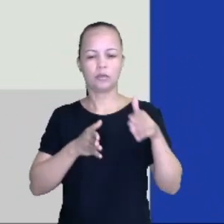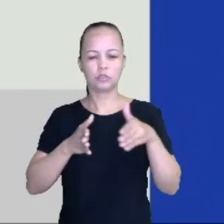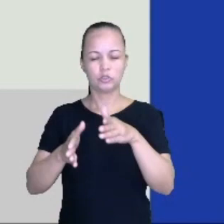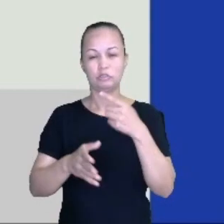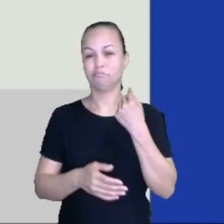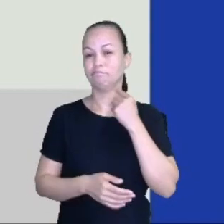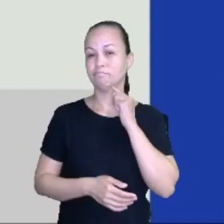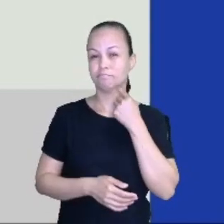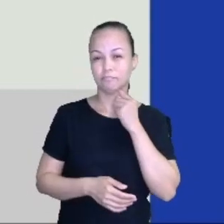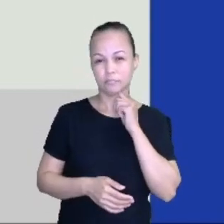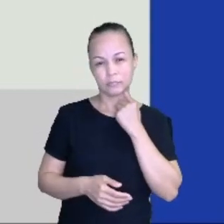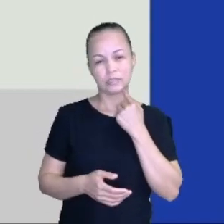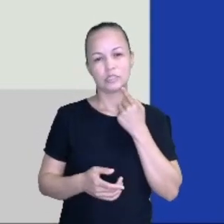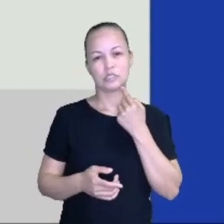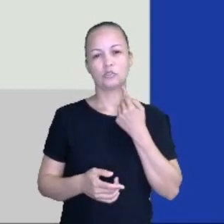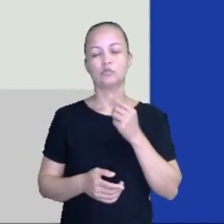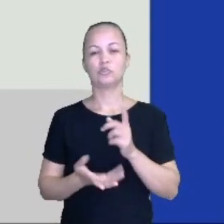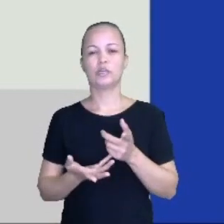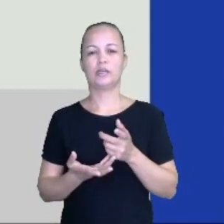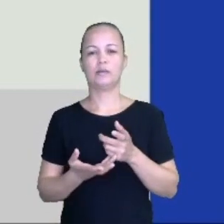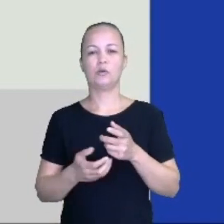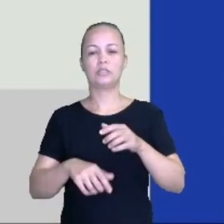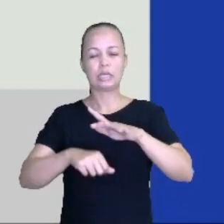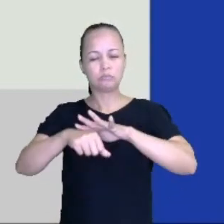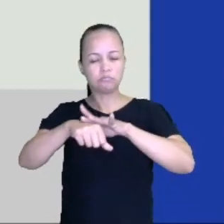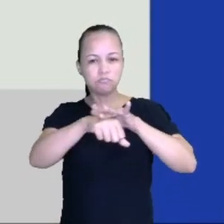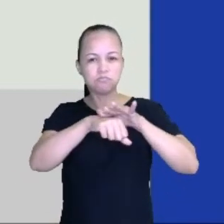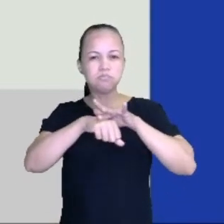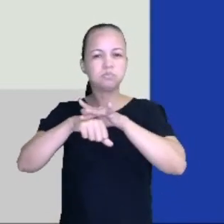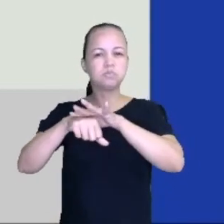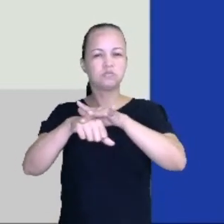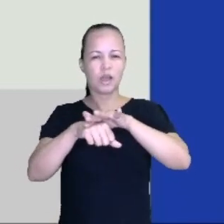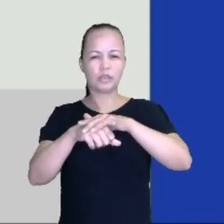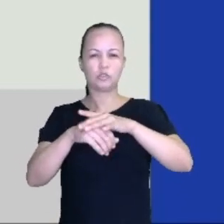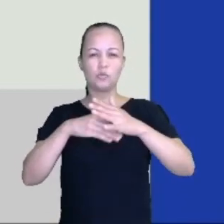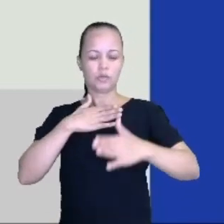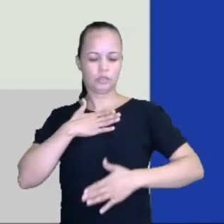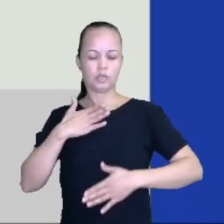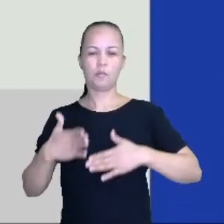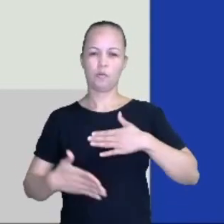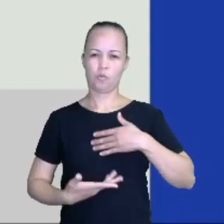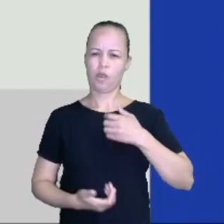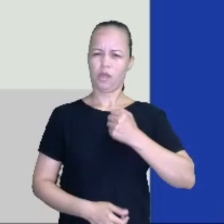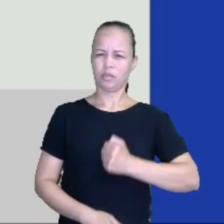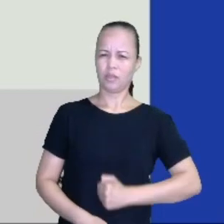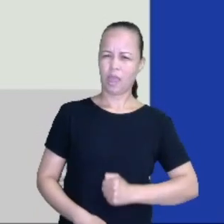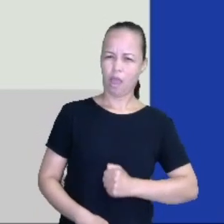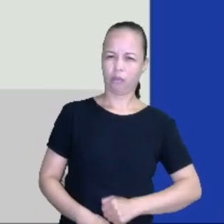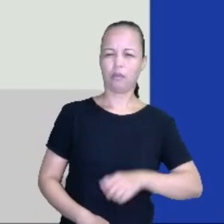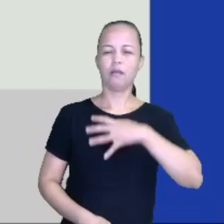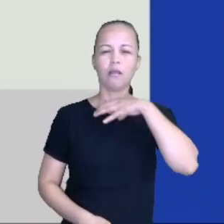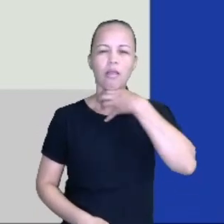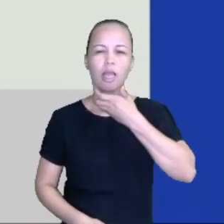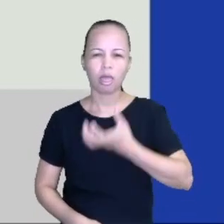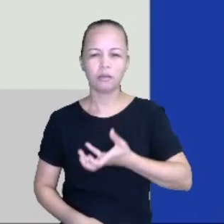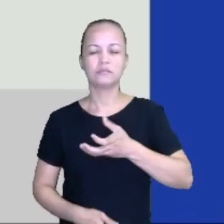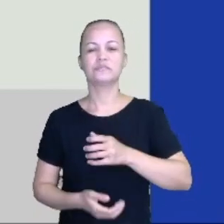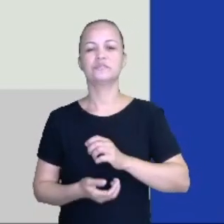Ele pode causar muitas doenças para o nosso corpo, diarreia,